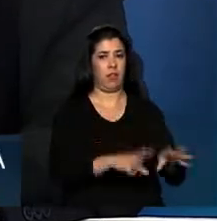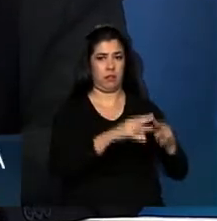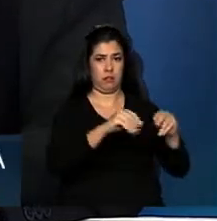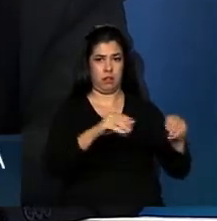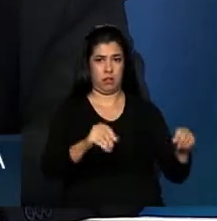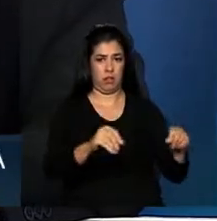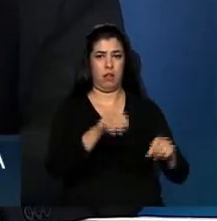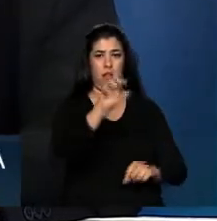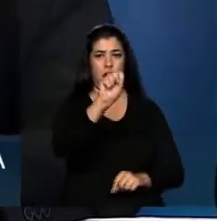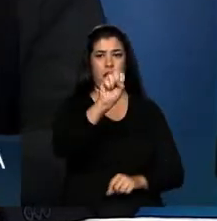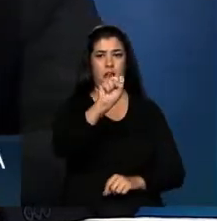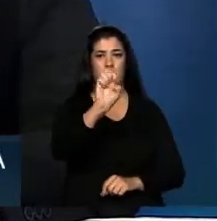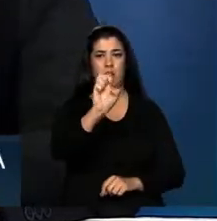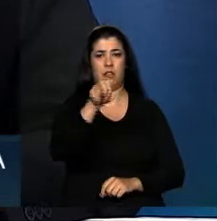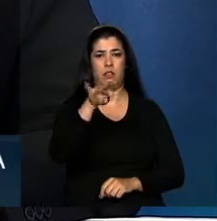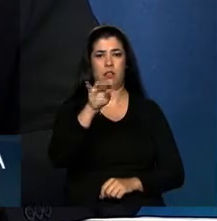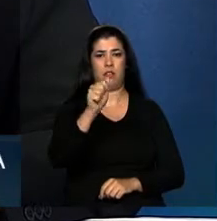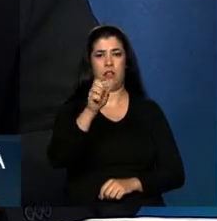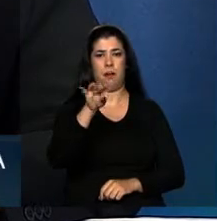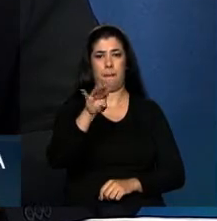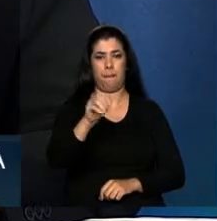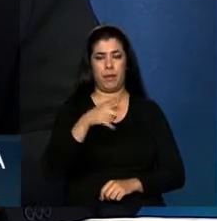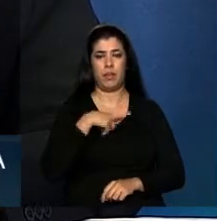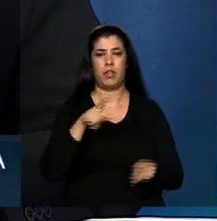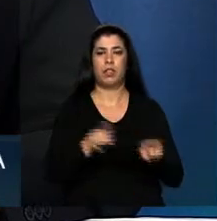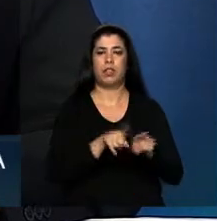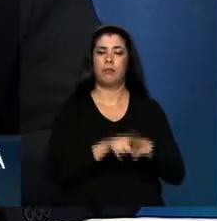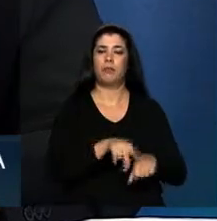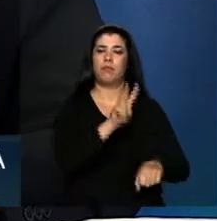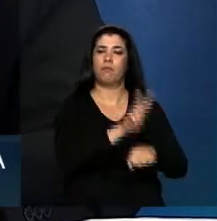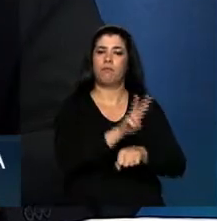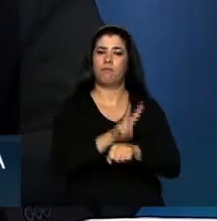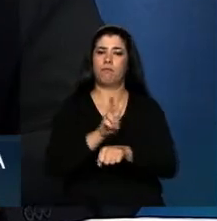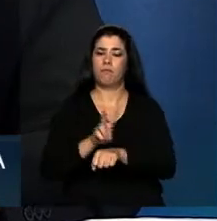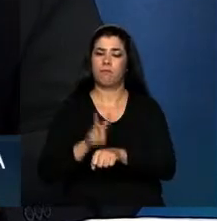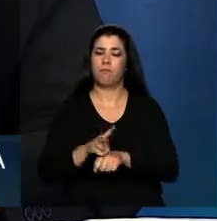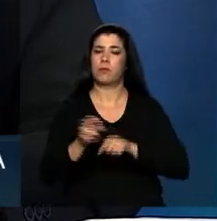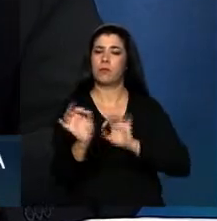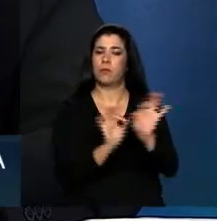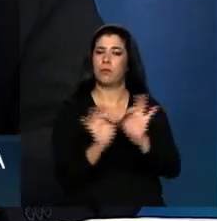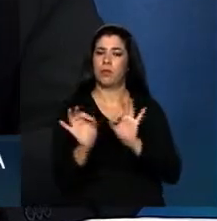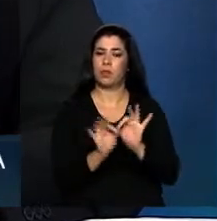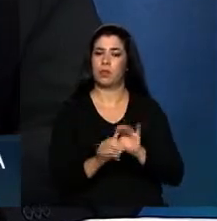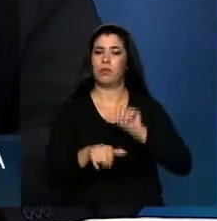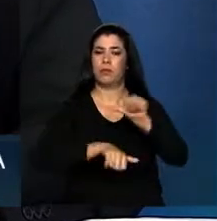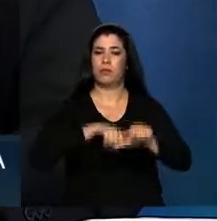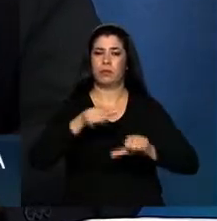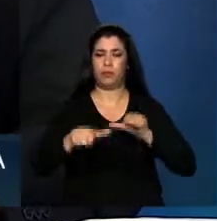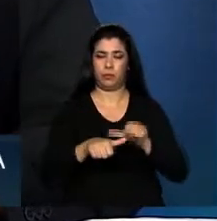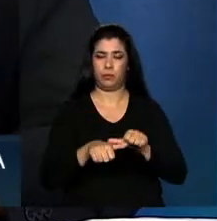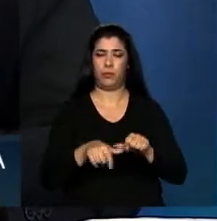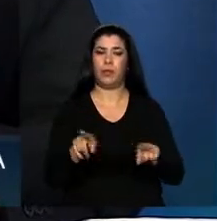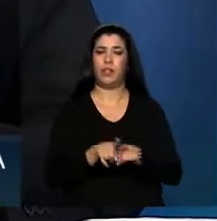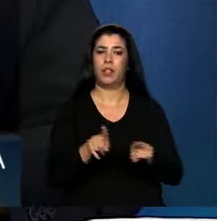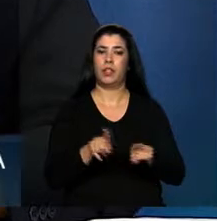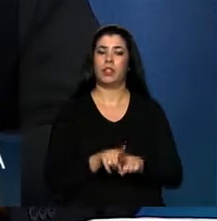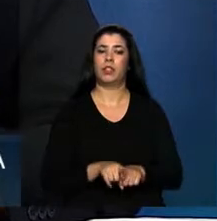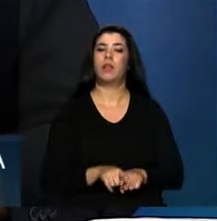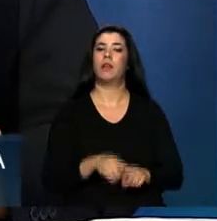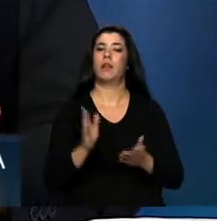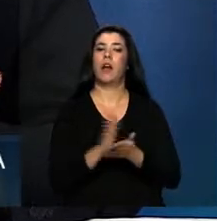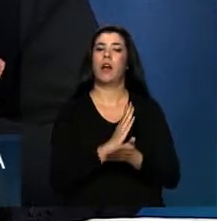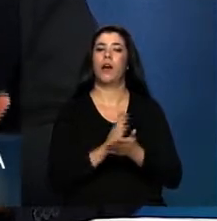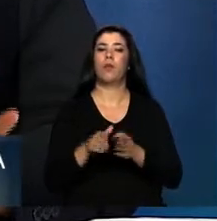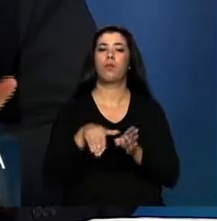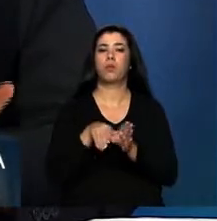dos créditos para a instalação da reforma agrária. Nós também colocamos algumas diretrizes